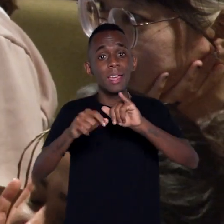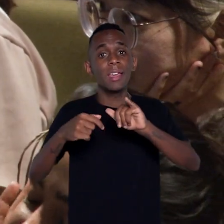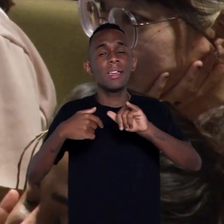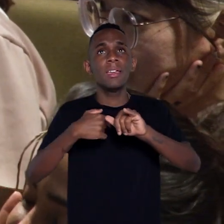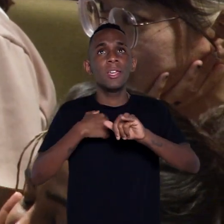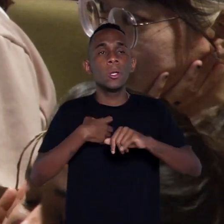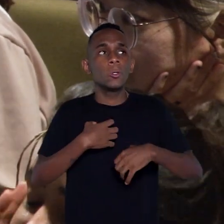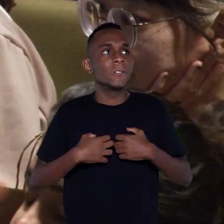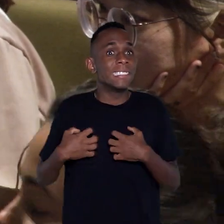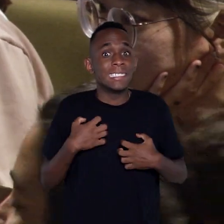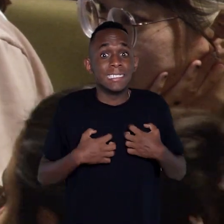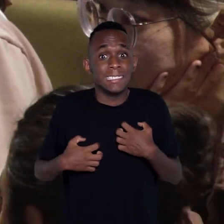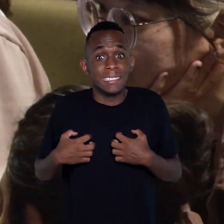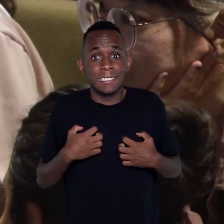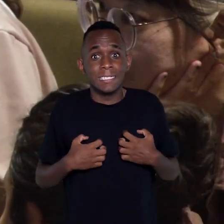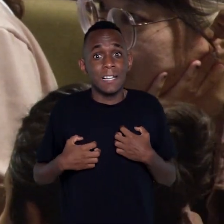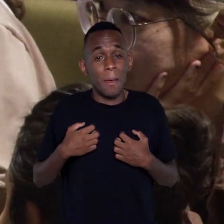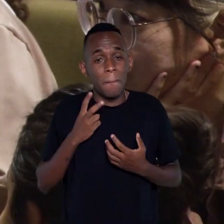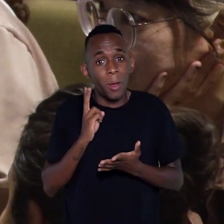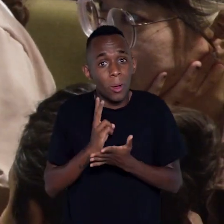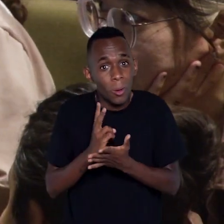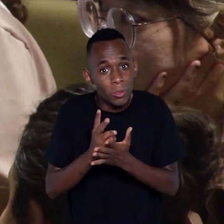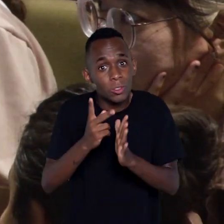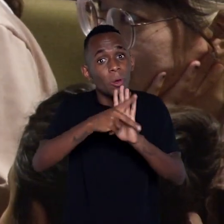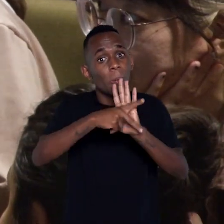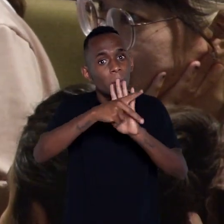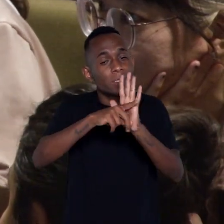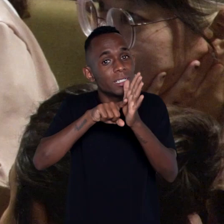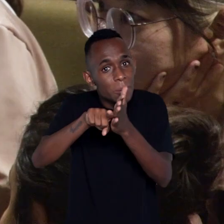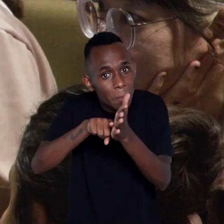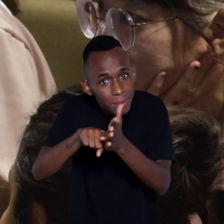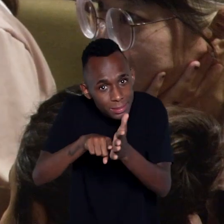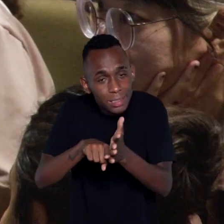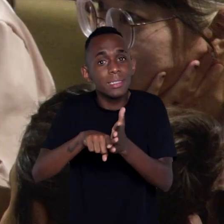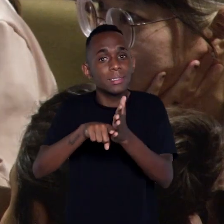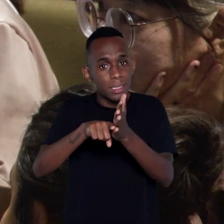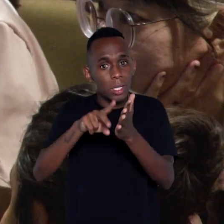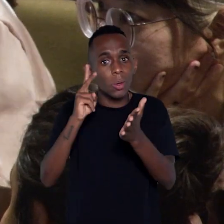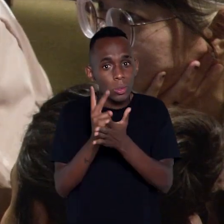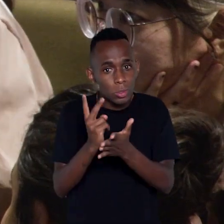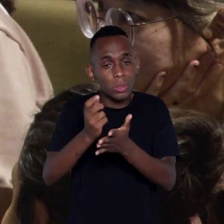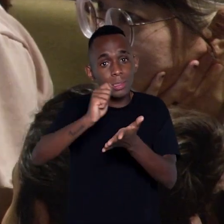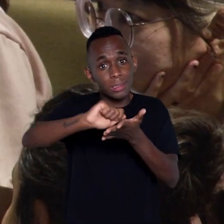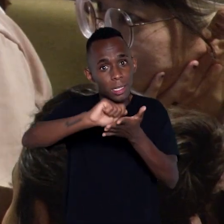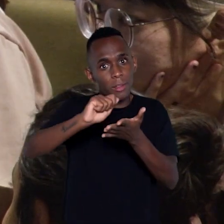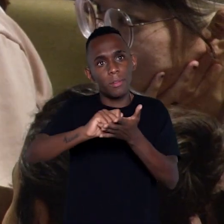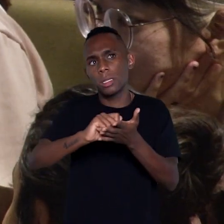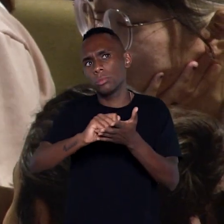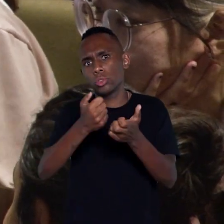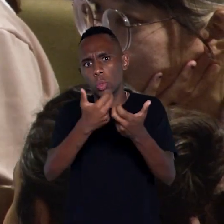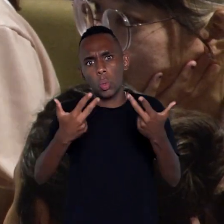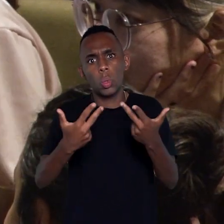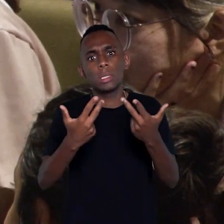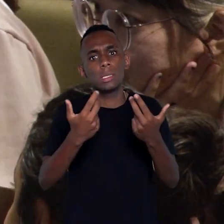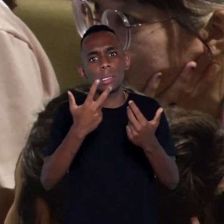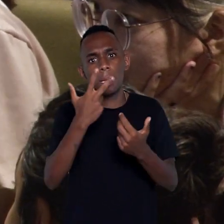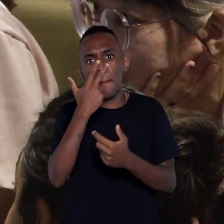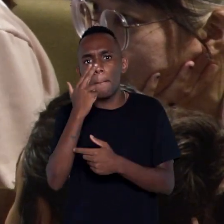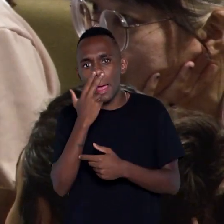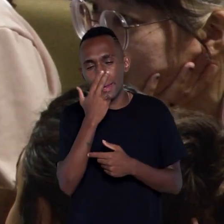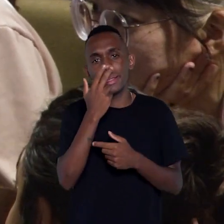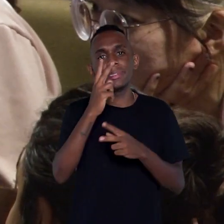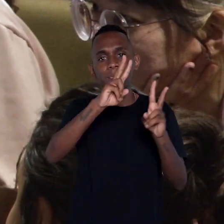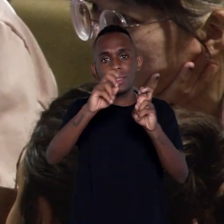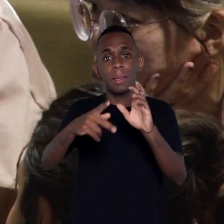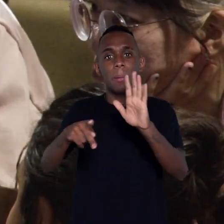estou muito ansiosa para continuar um projeto de pesquisa e continuar escrevendo coisas parecidas como você